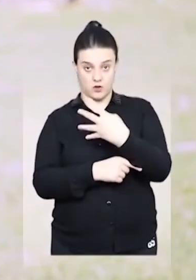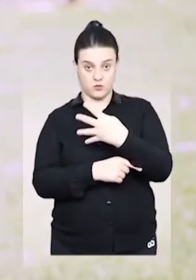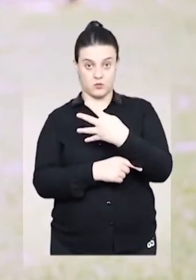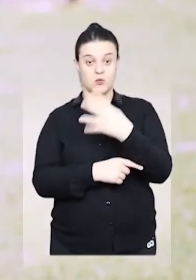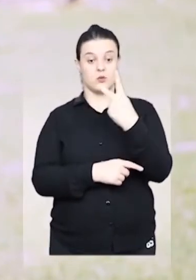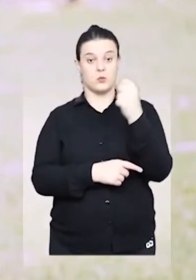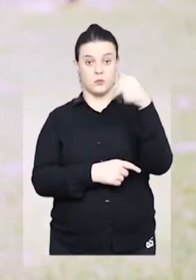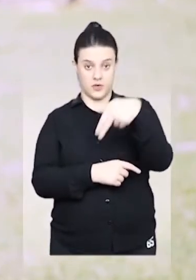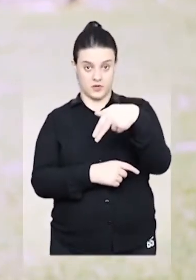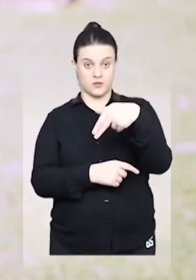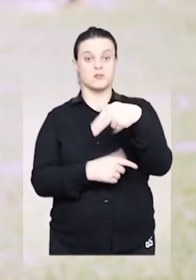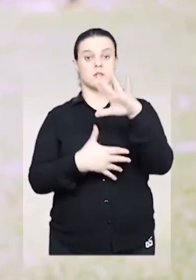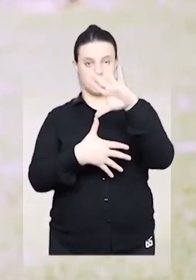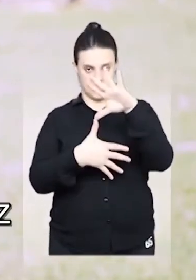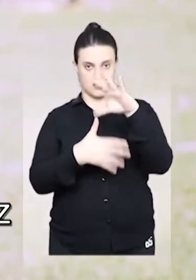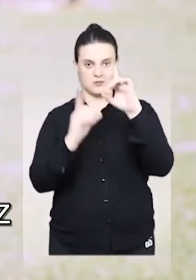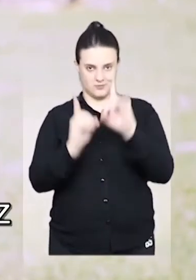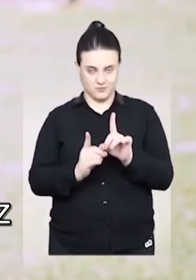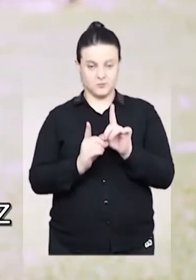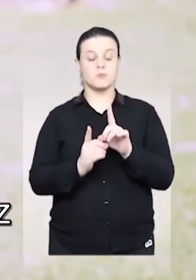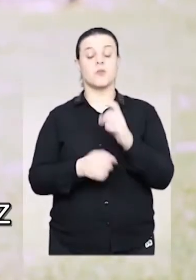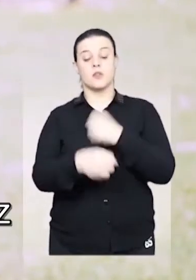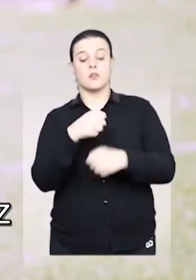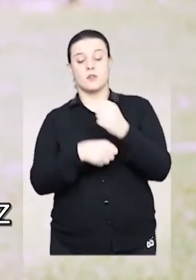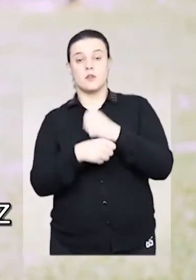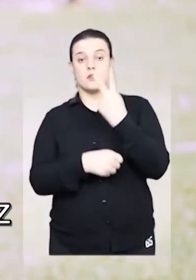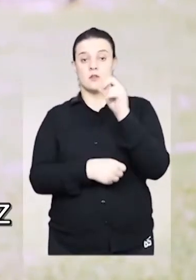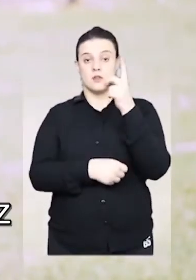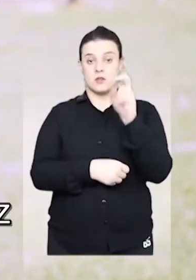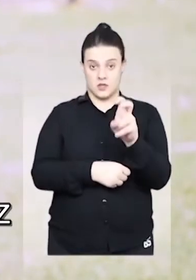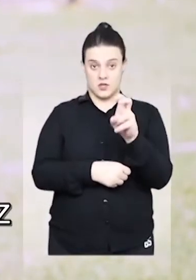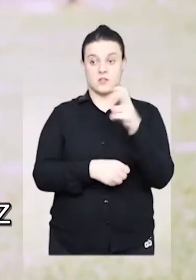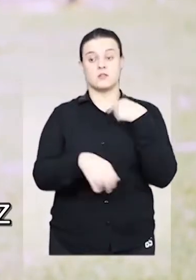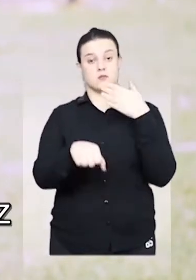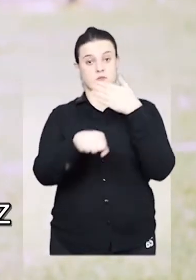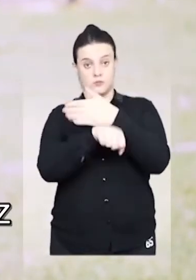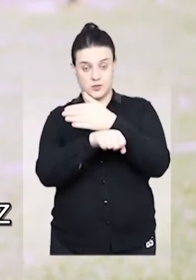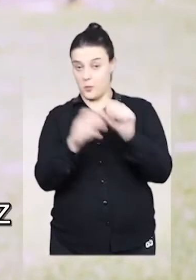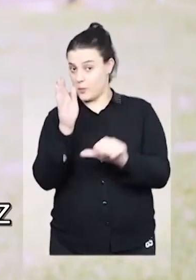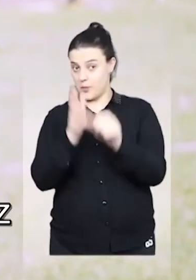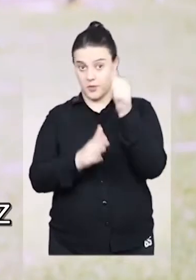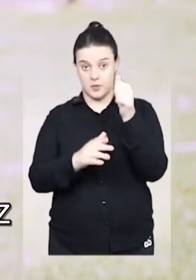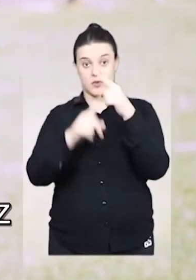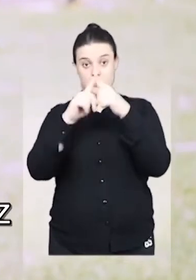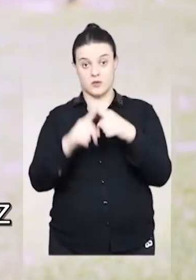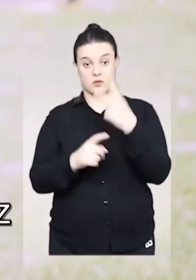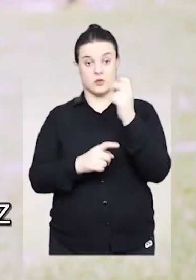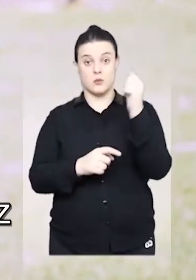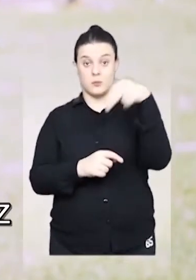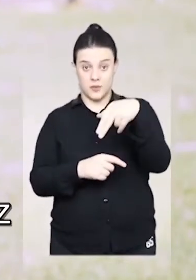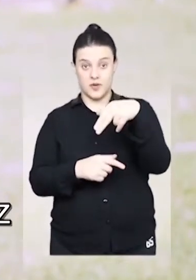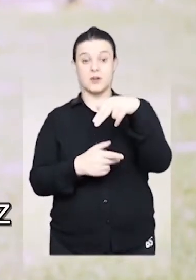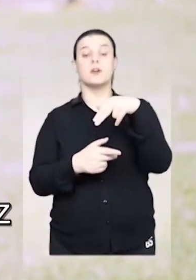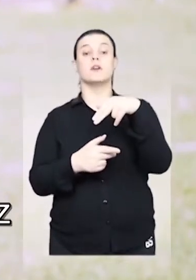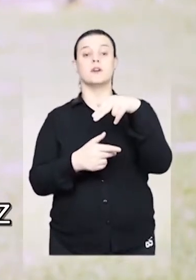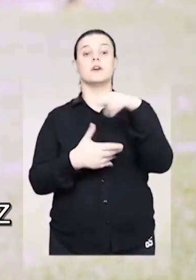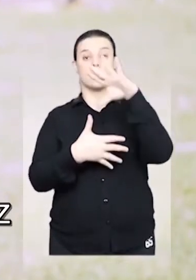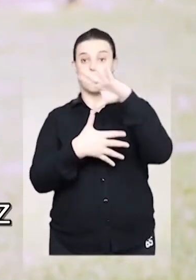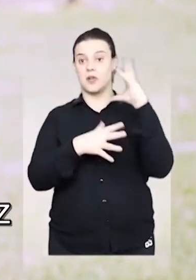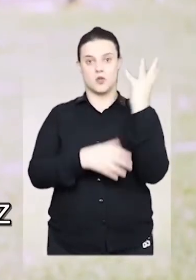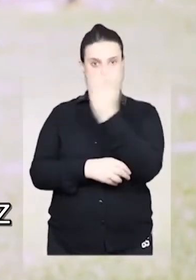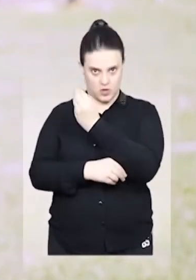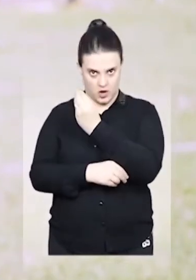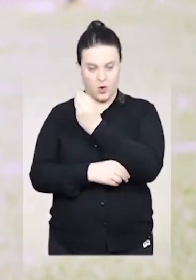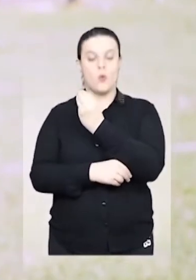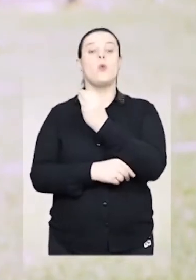no Parapan-Americano. Em 2015 eu participei pela primeira vez do Parapan-Americano geral,